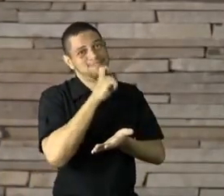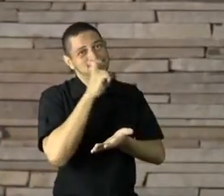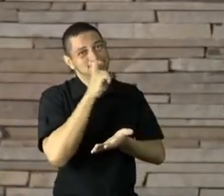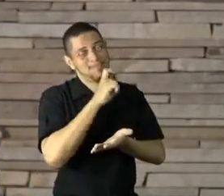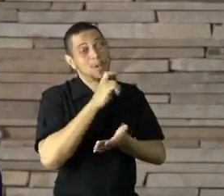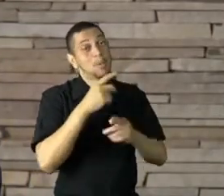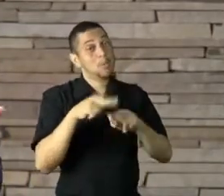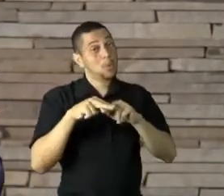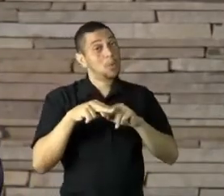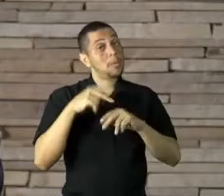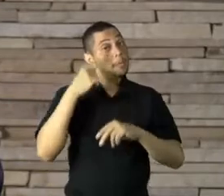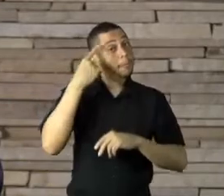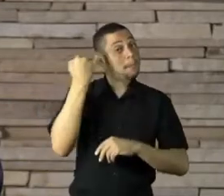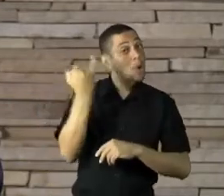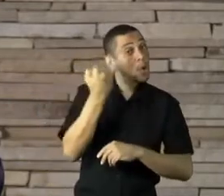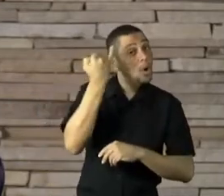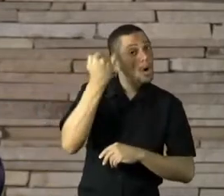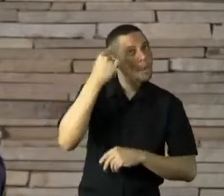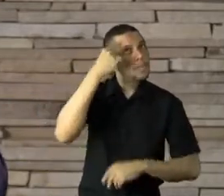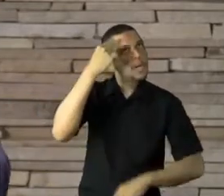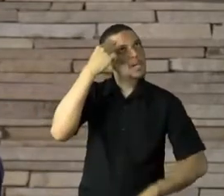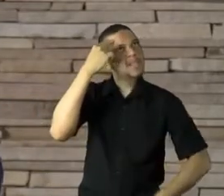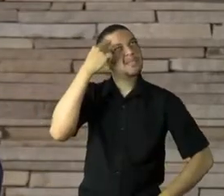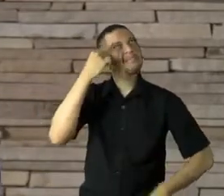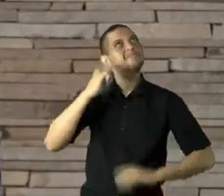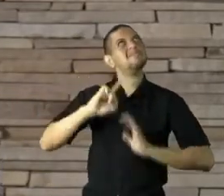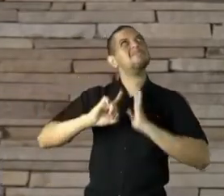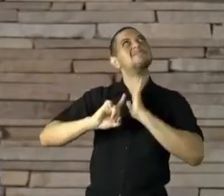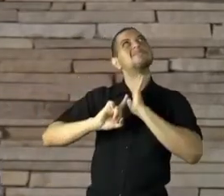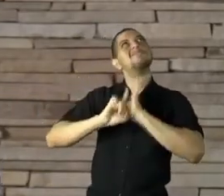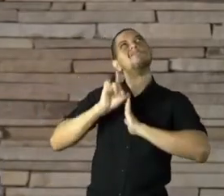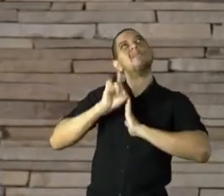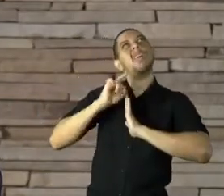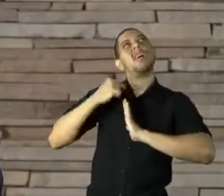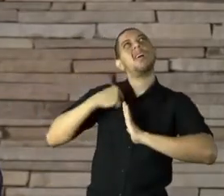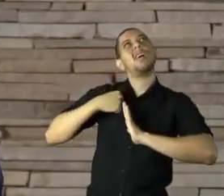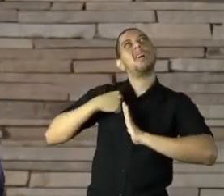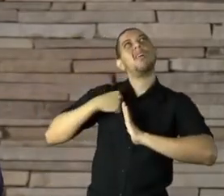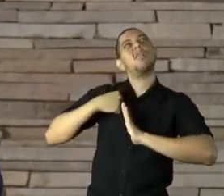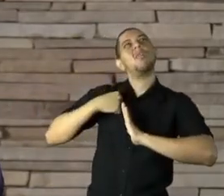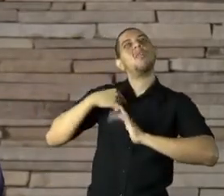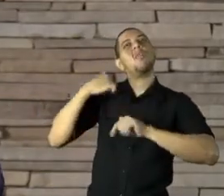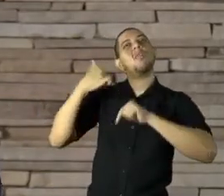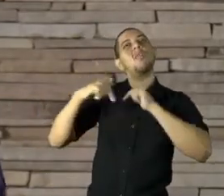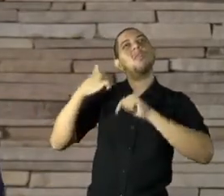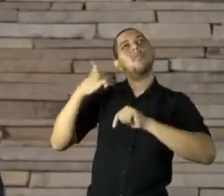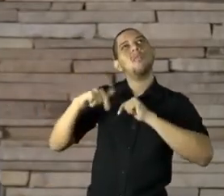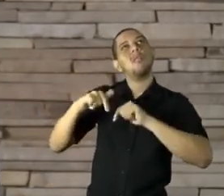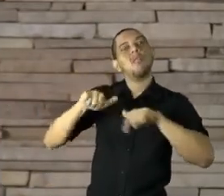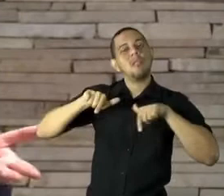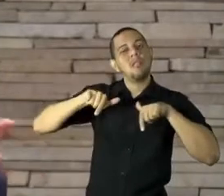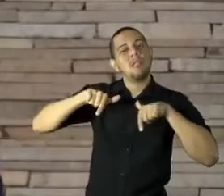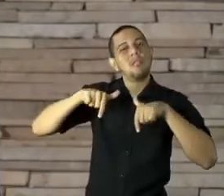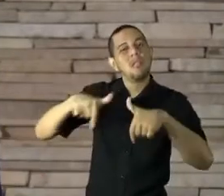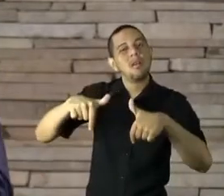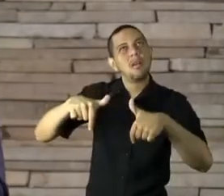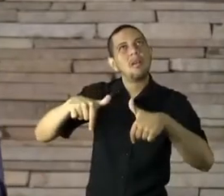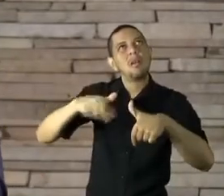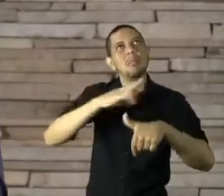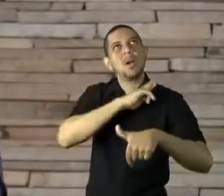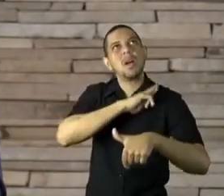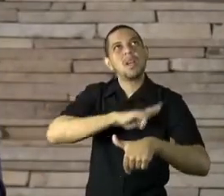eu estou andando na verdade a minha profissão de fé a minha religião Corresponde